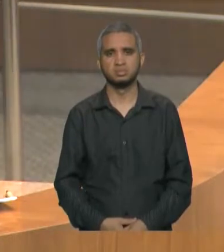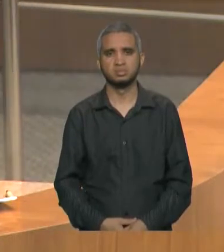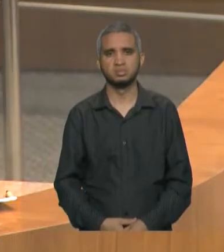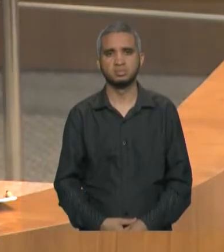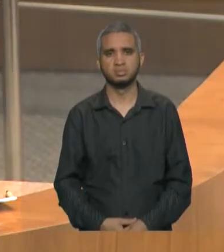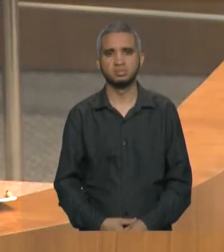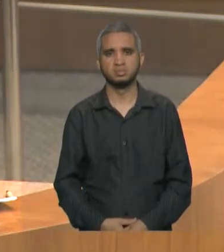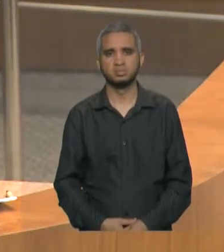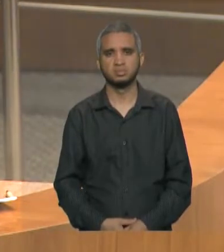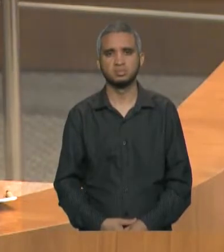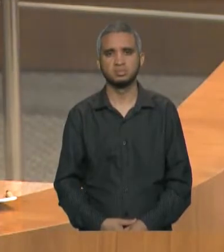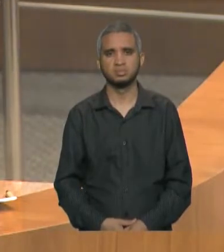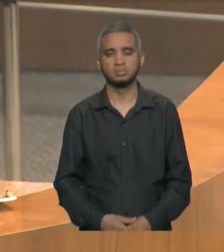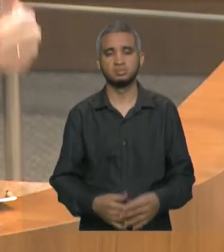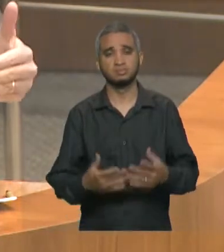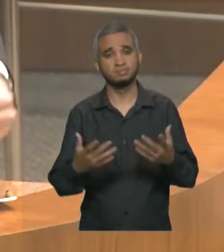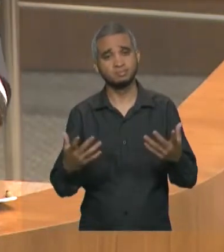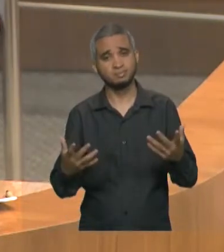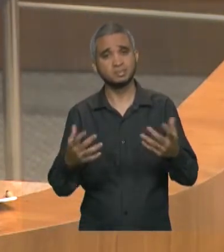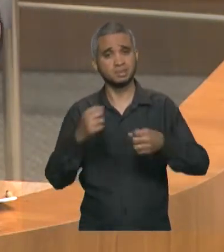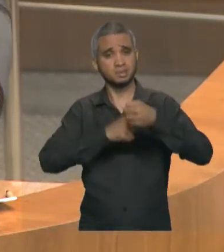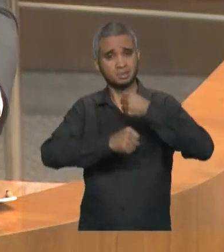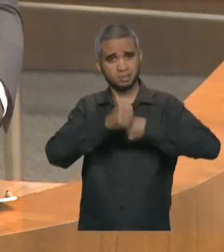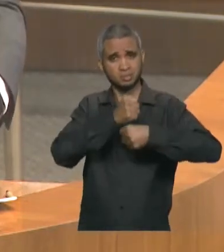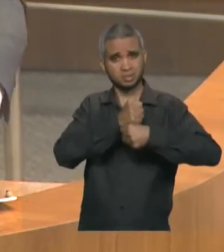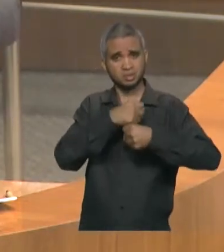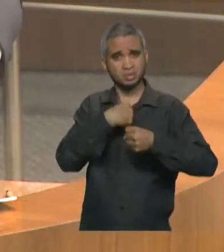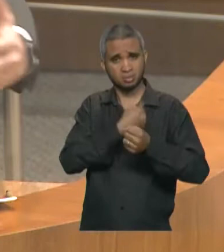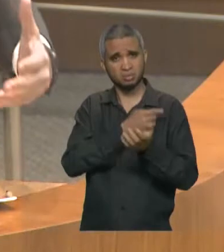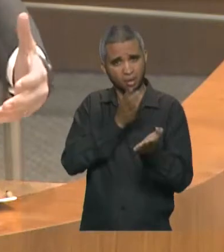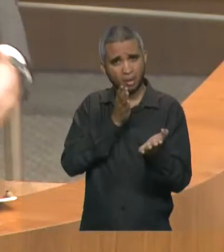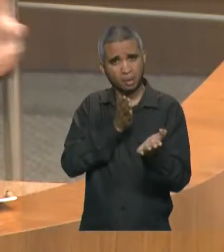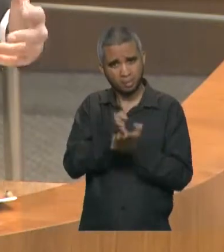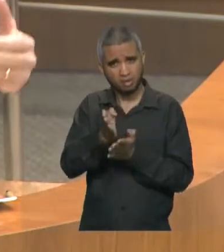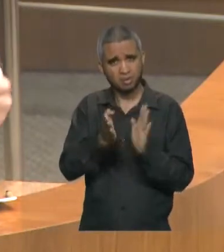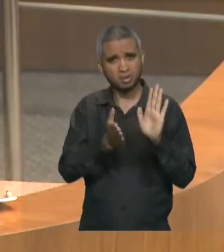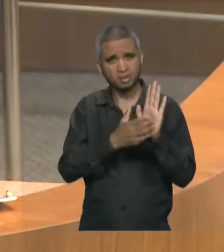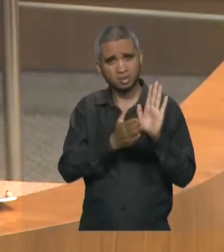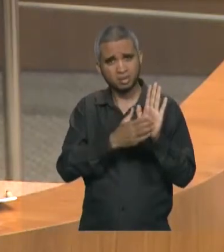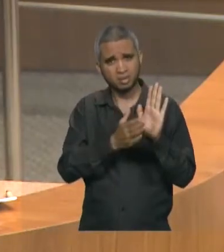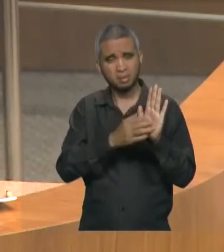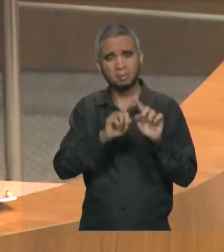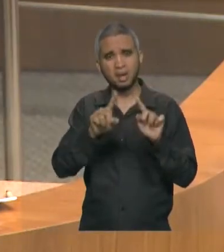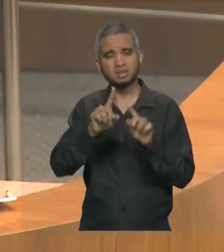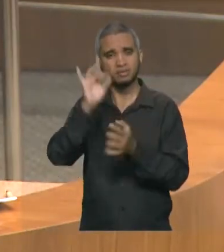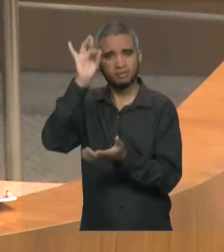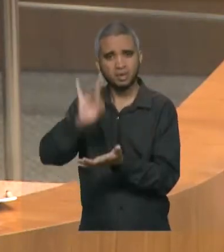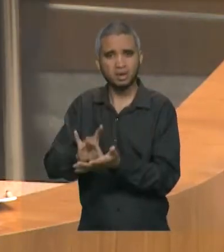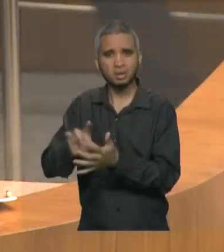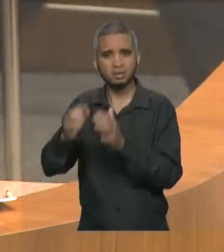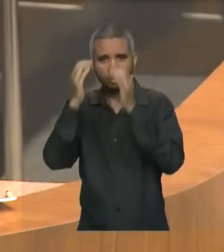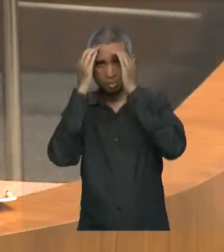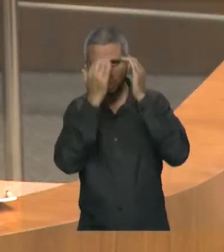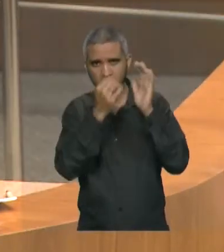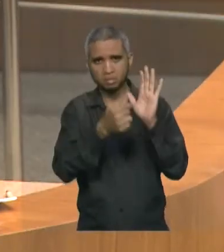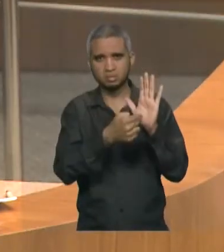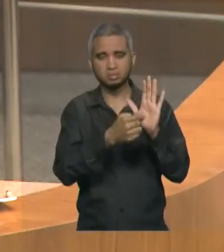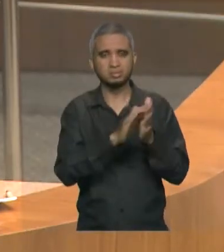Ou seja, aprovamos uma coisa aqui que não foi efetivamente implementado.